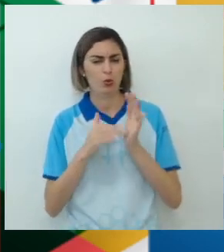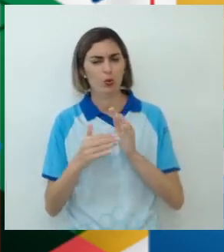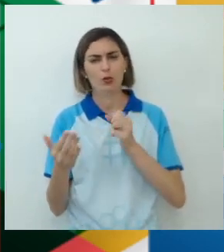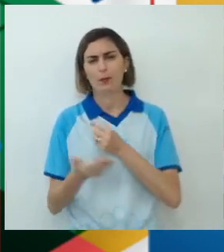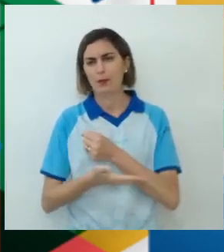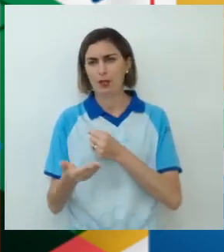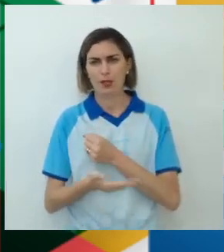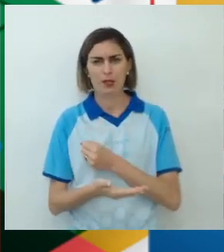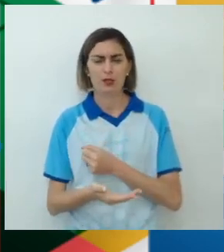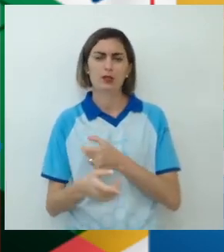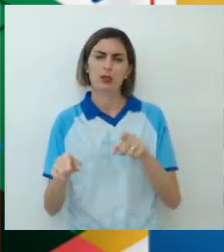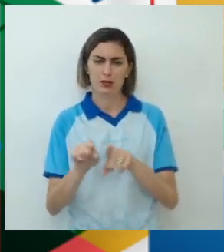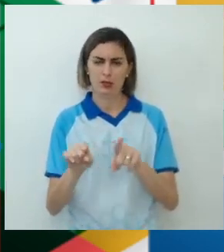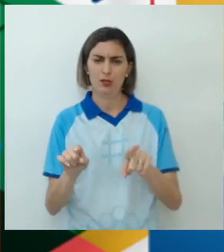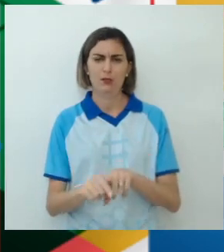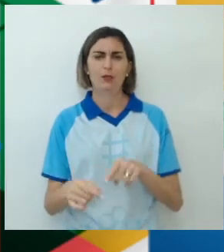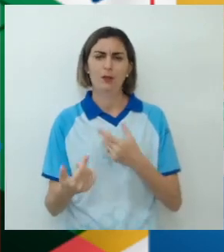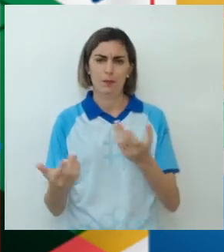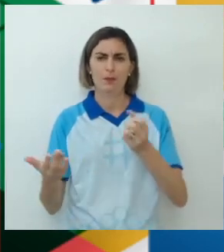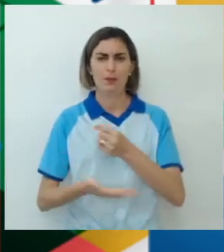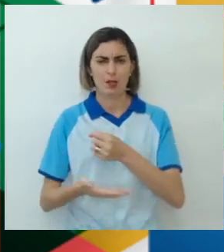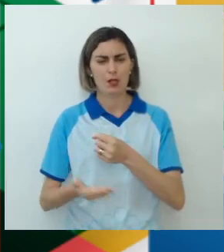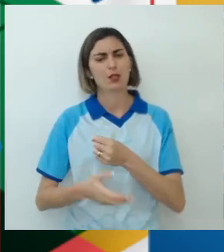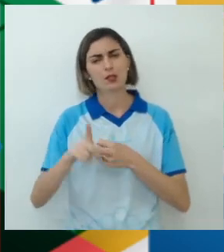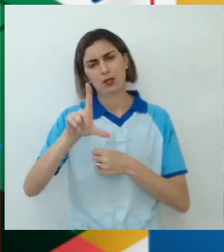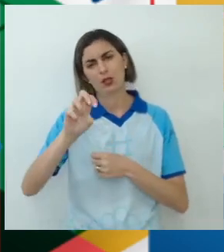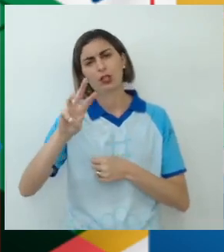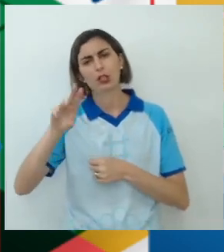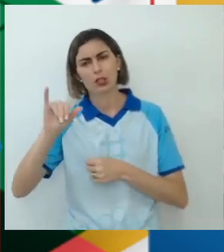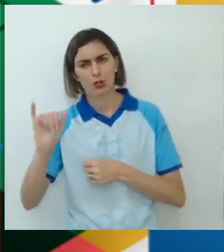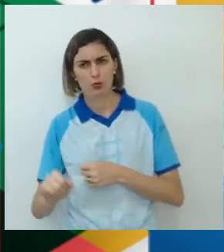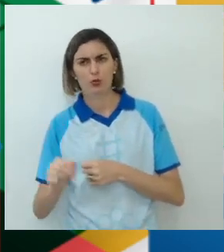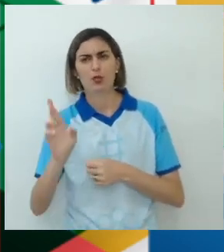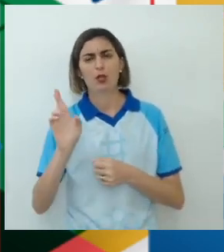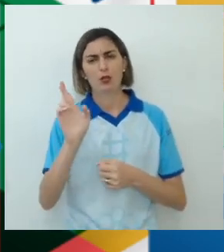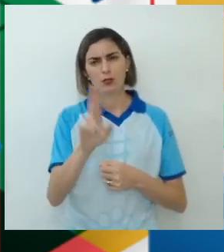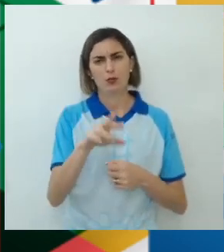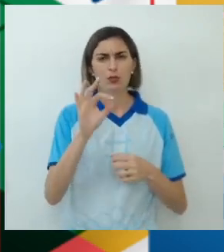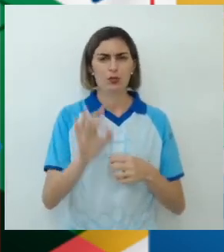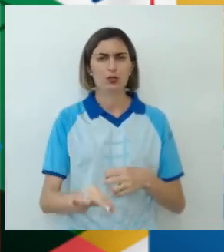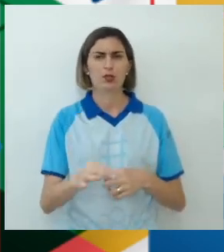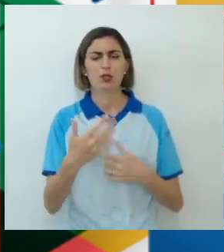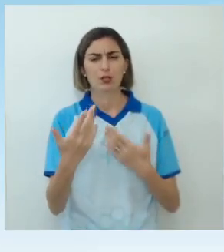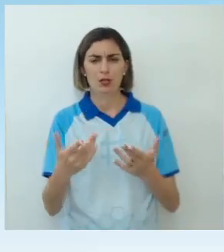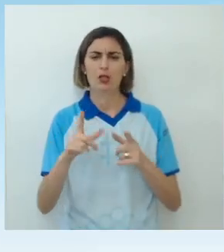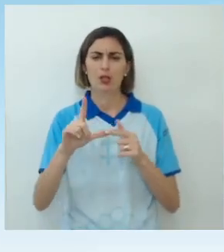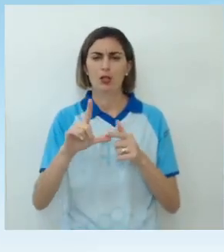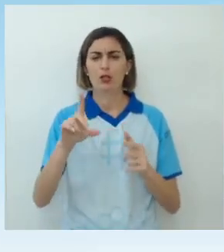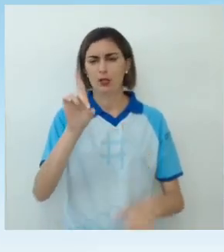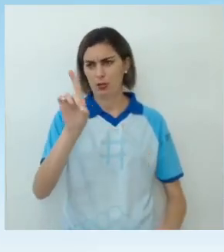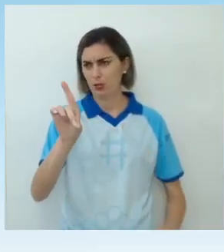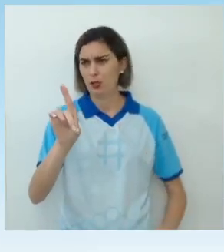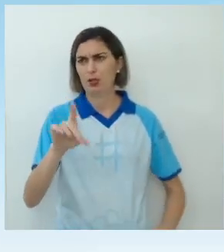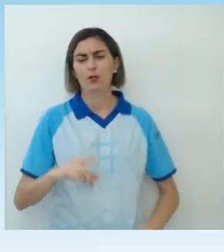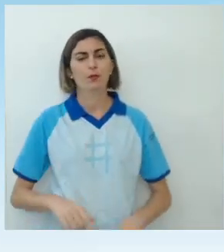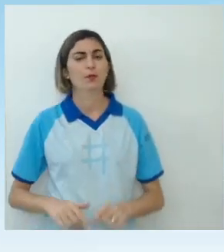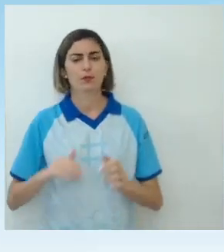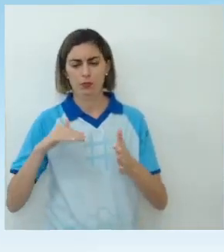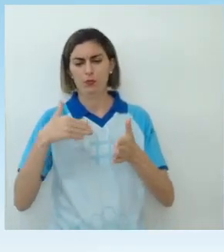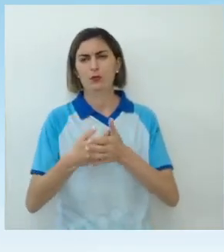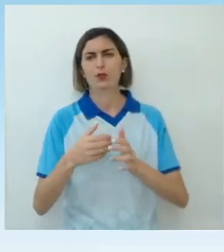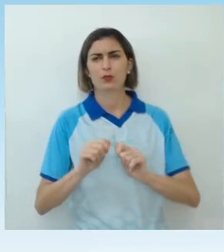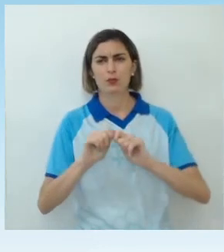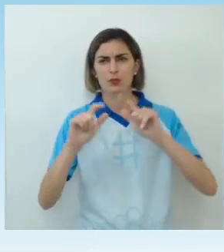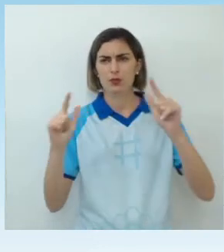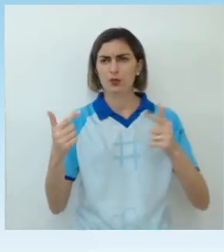broncha de Lowry também é uma base de Lewis. Então, a alternativa correta, letra D. Vamos para a próxima questão aí?